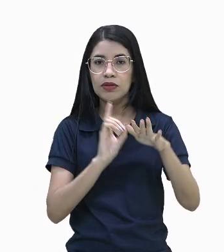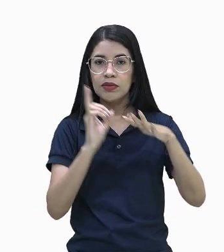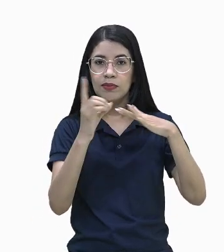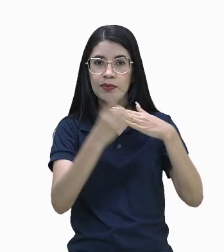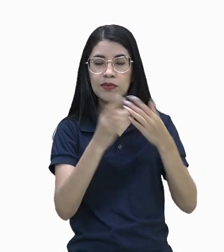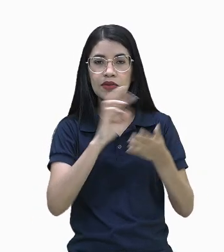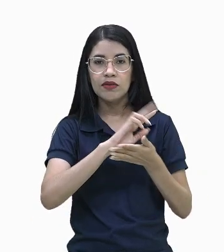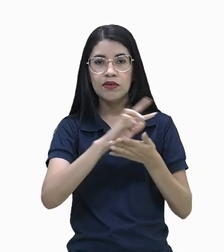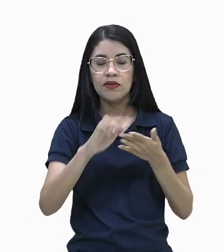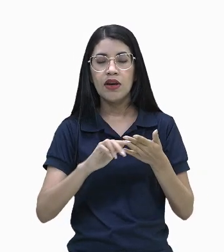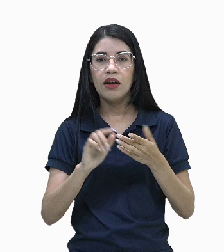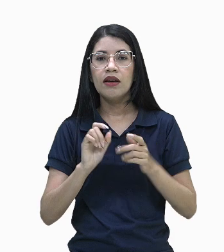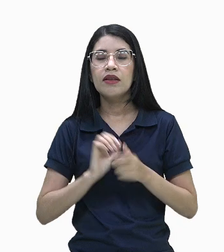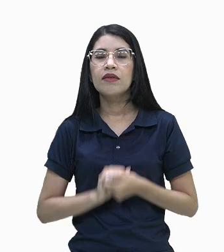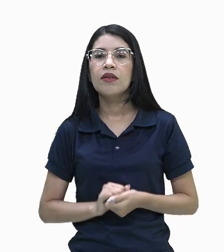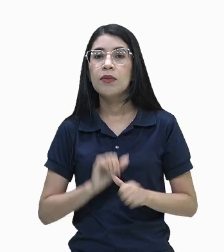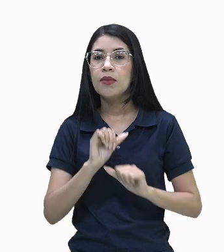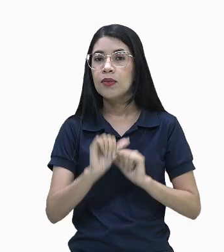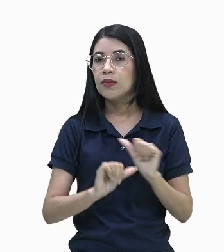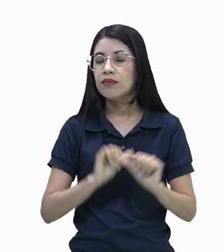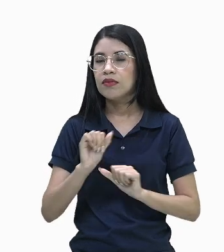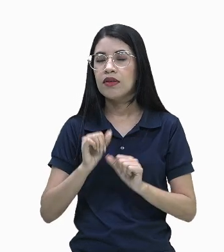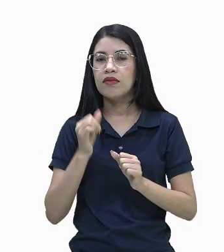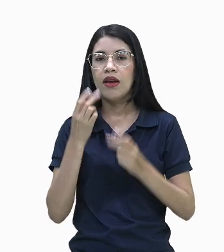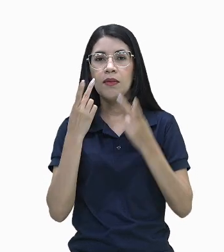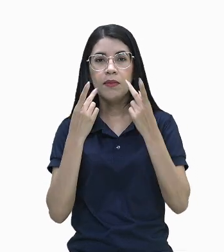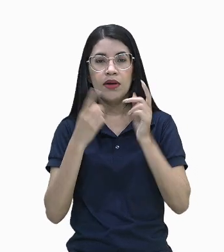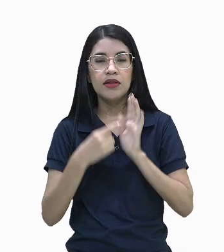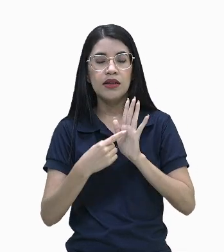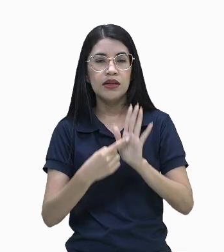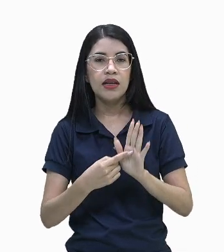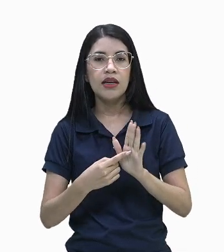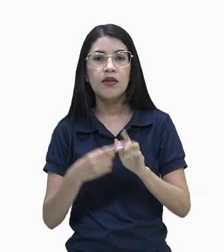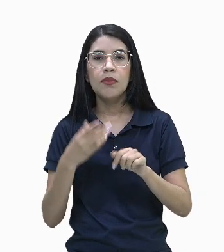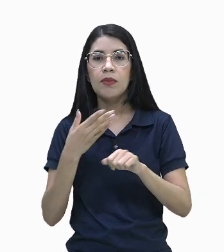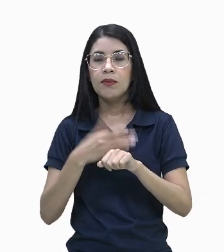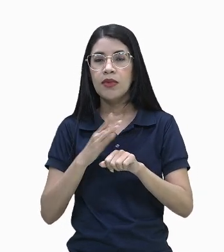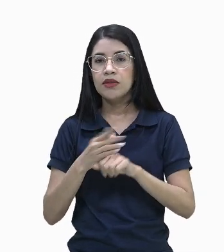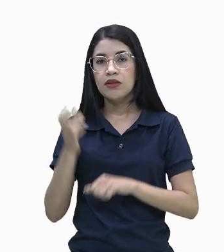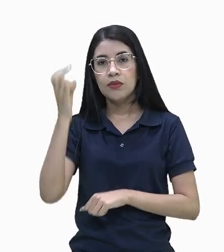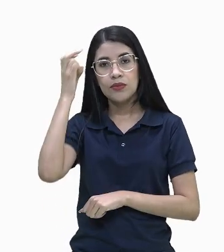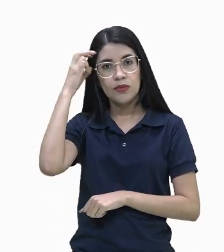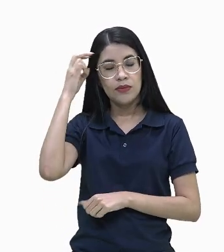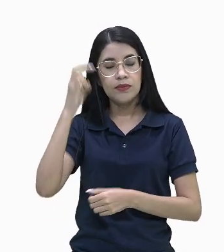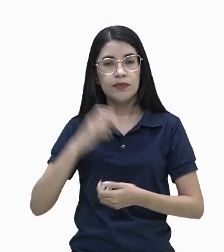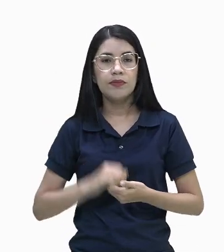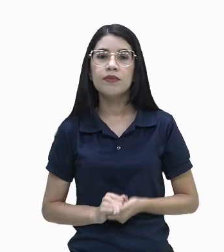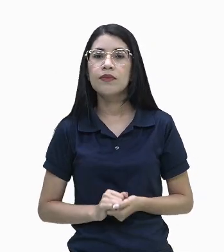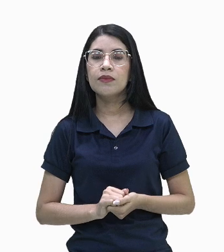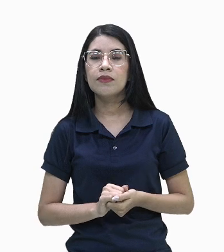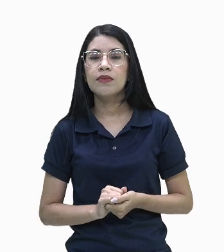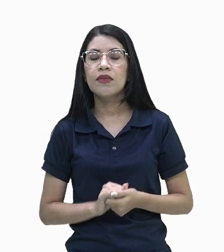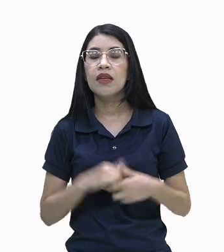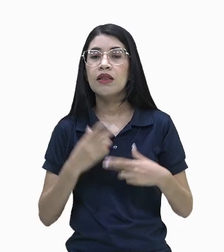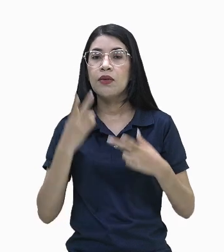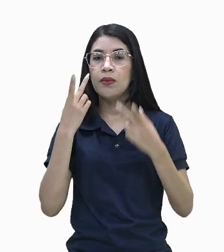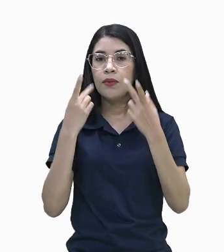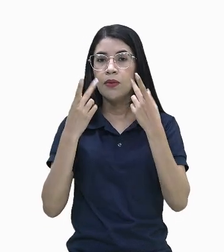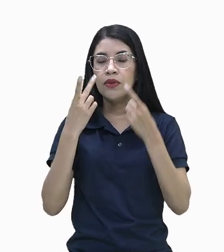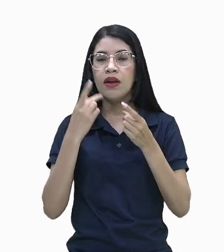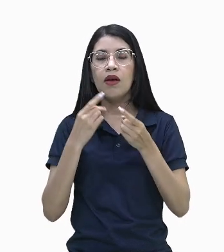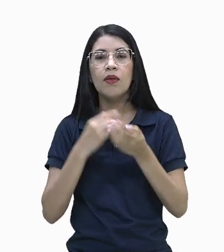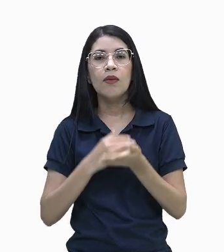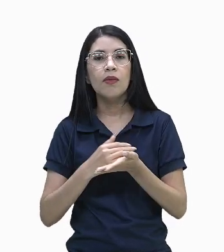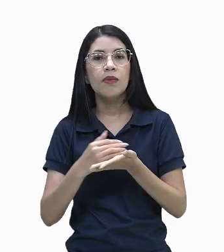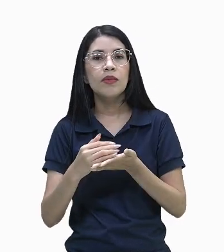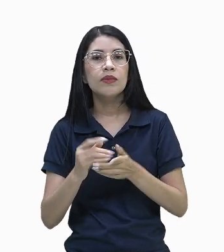por transformar a encenação em uma prática cultural à parte. Dessa forma, o teatro